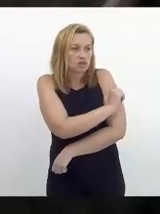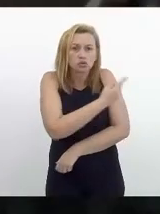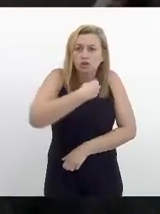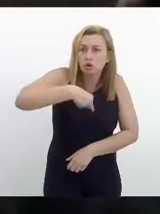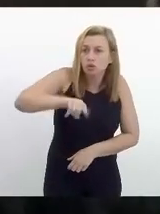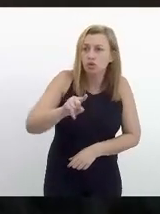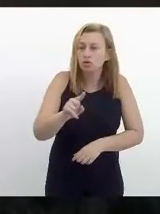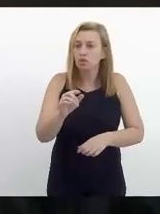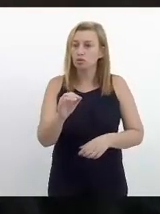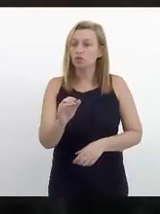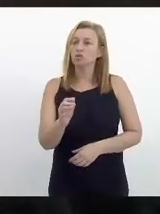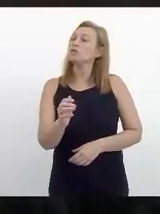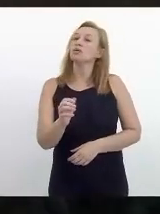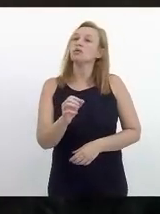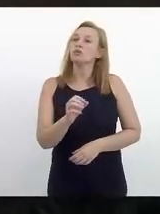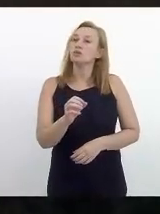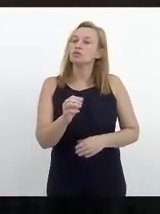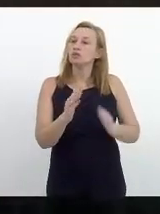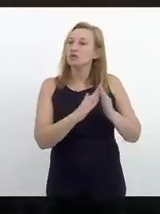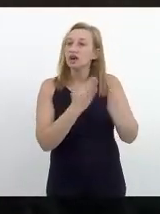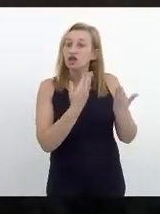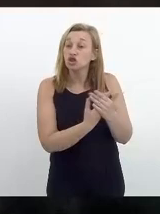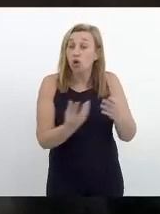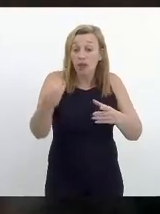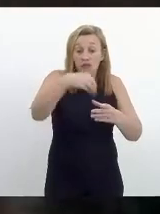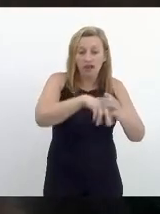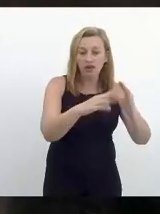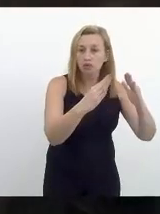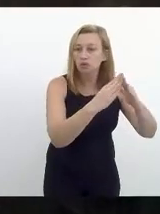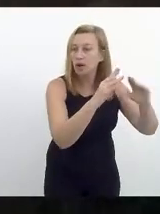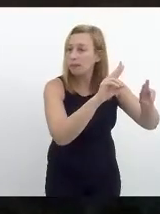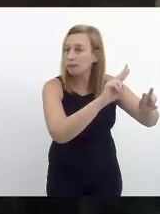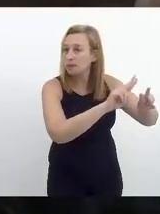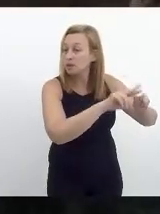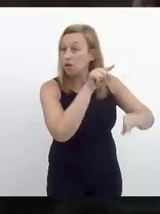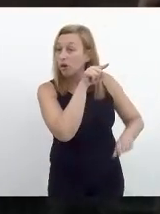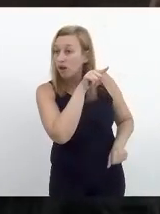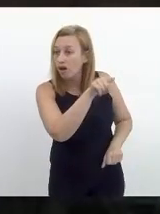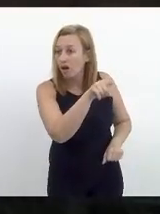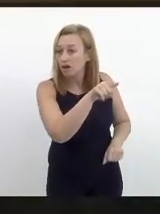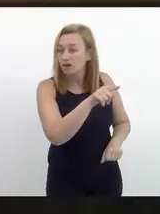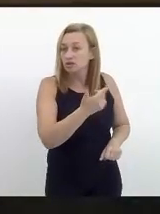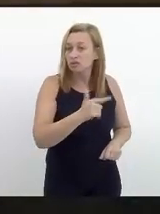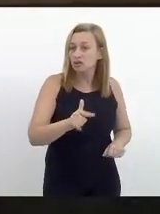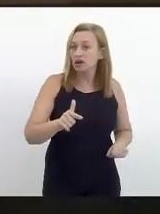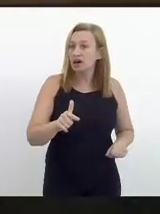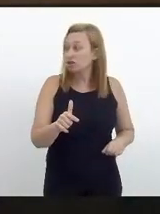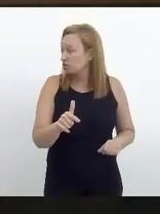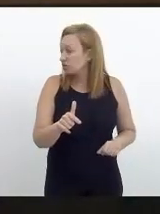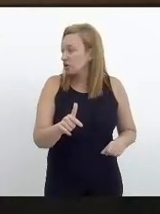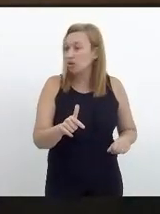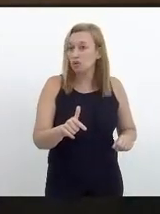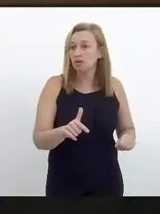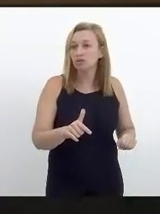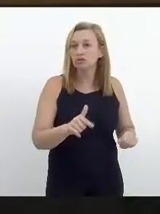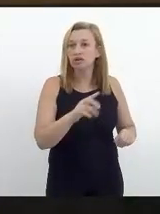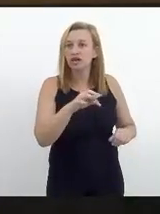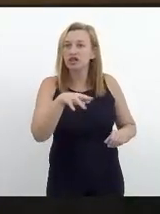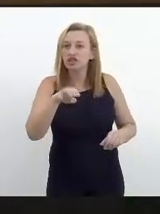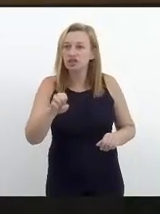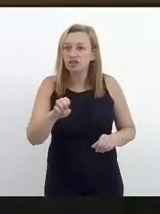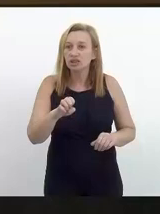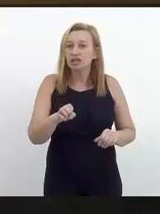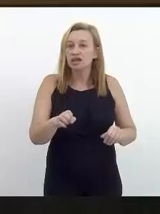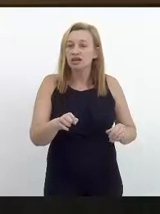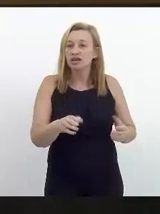dentro do próprio sistema socioeducativo, senhor presidente. Por quê? Porque não tem agente, deputado Valdec, sequer para